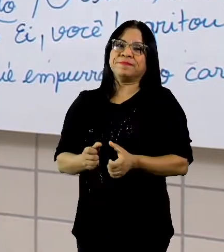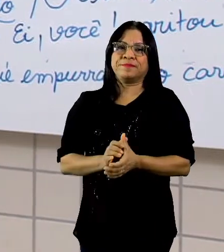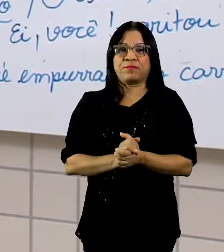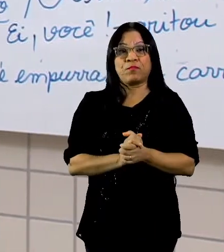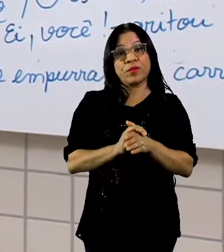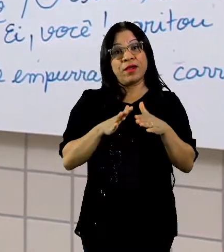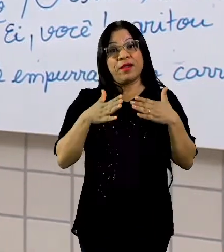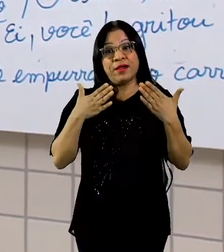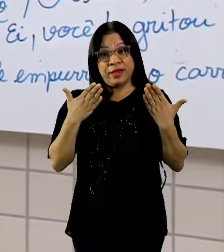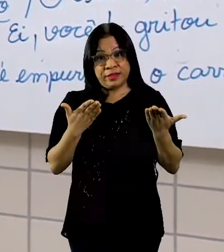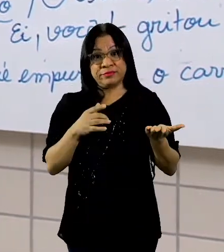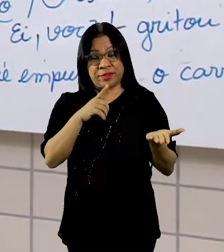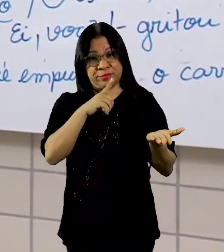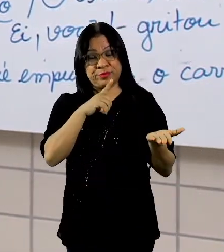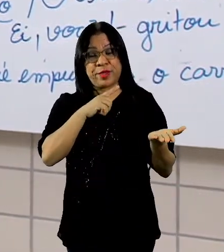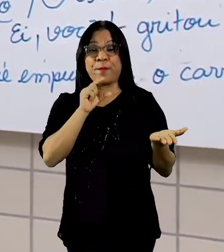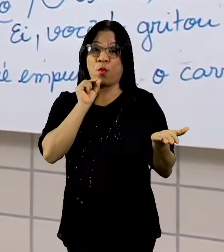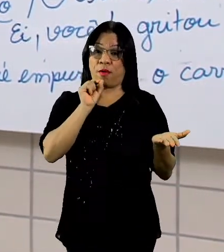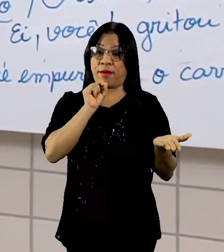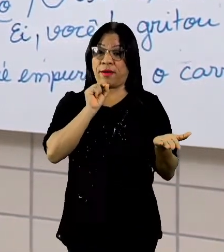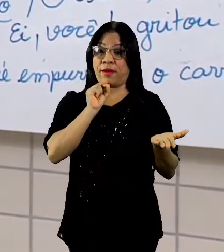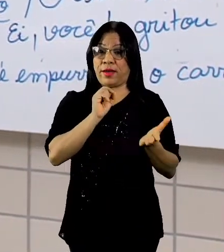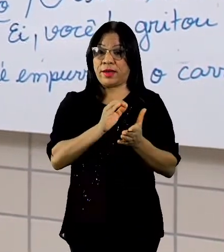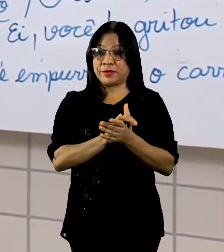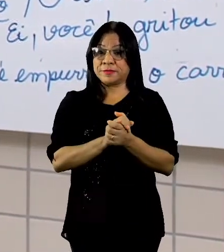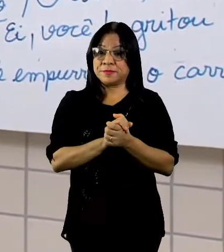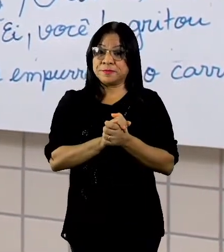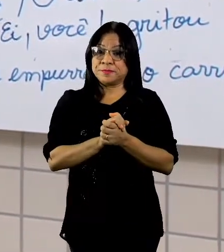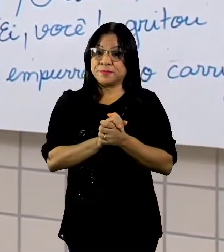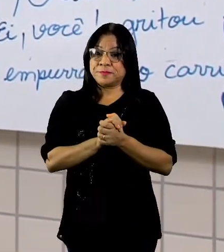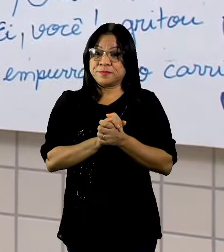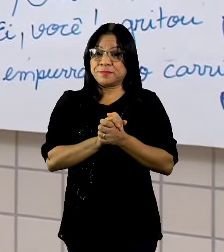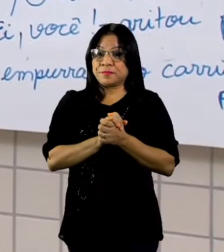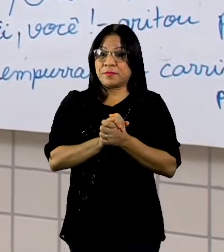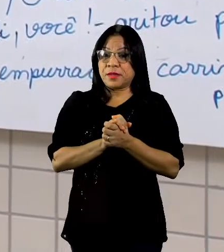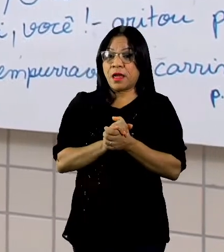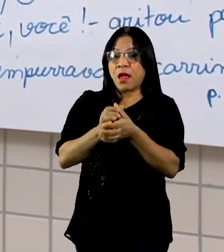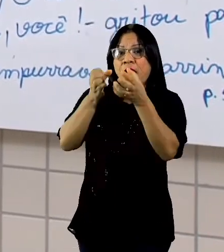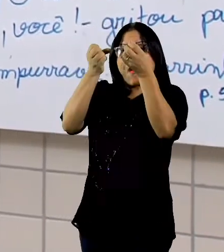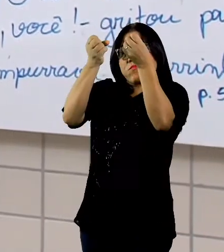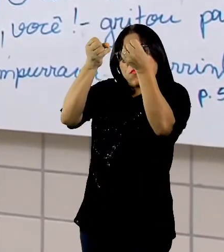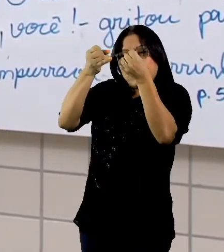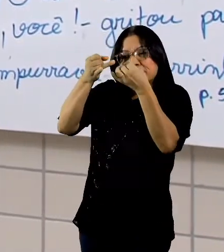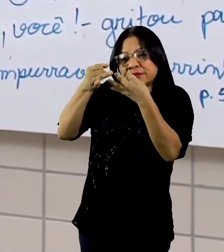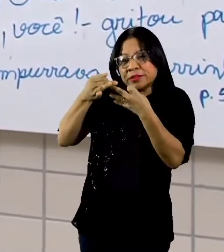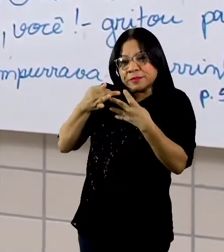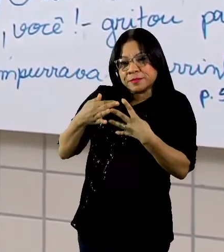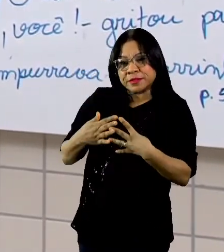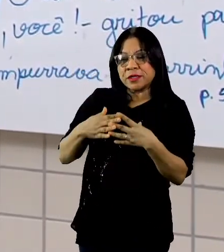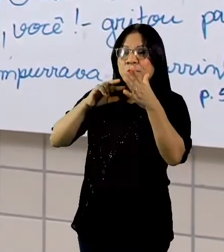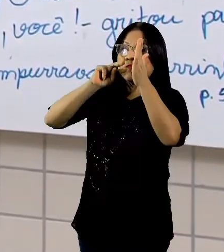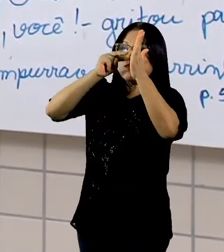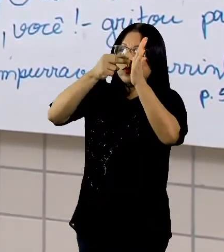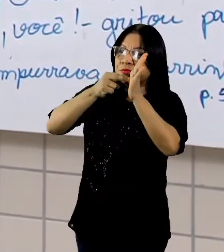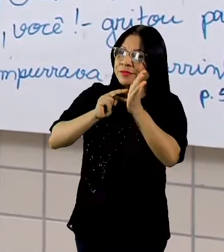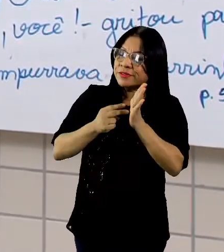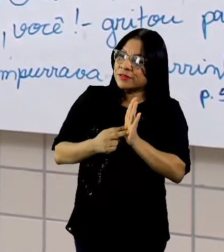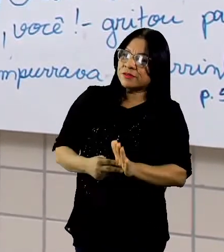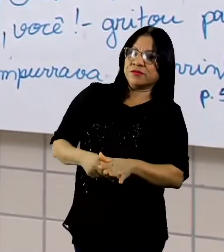Então, aqui nós temos as exemplificações de discurso indireto e